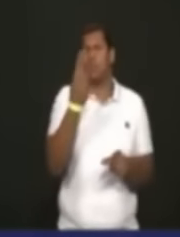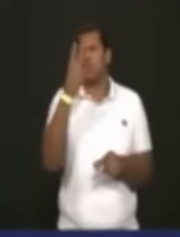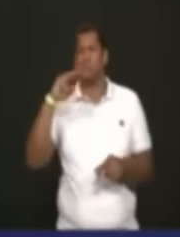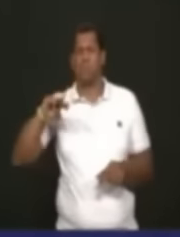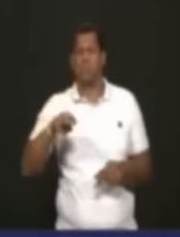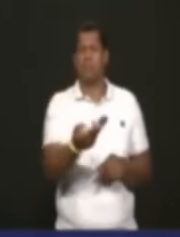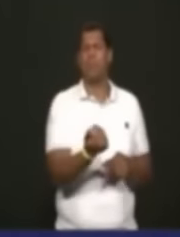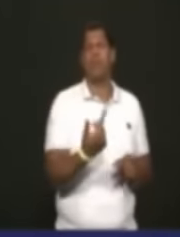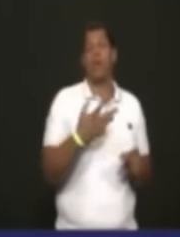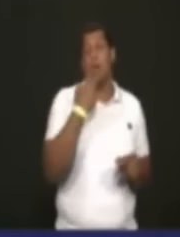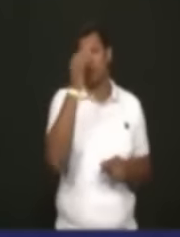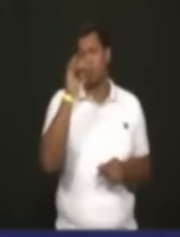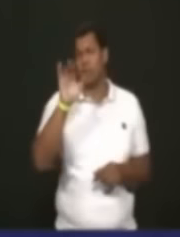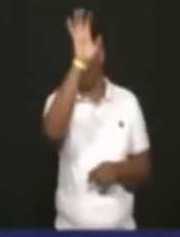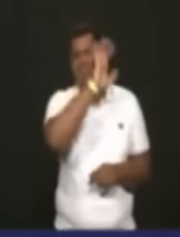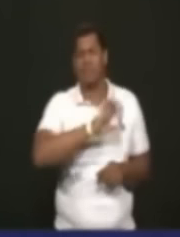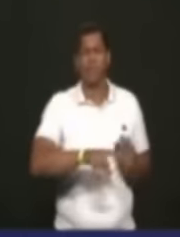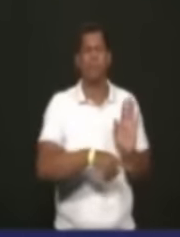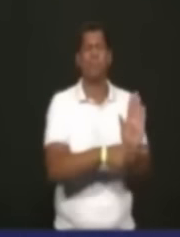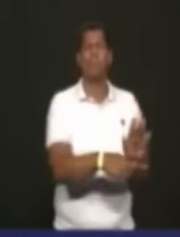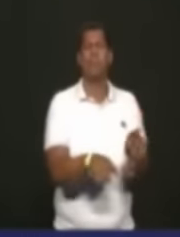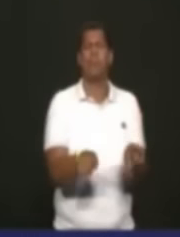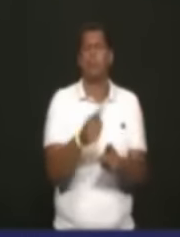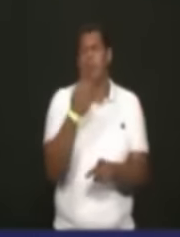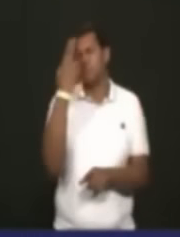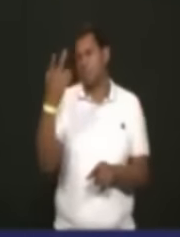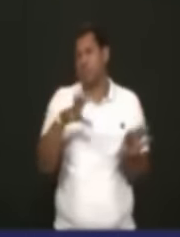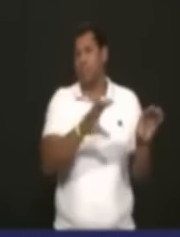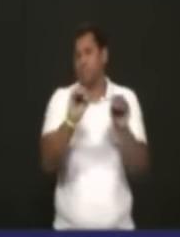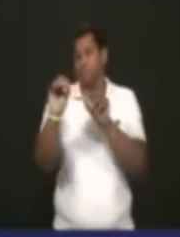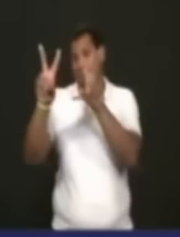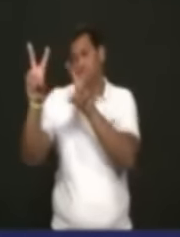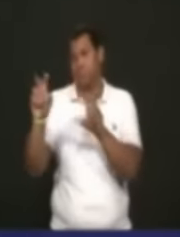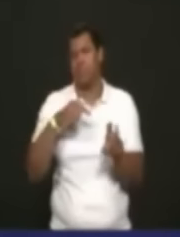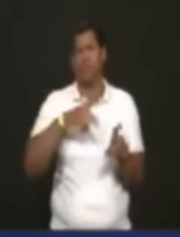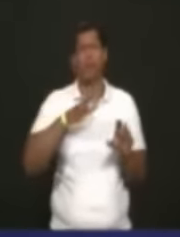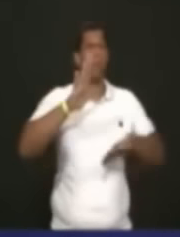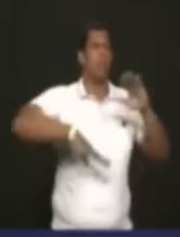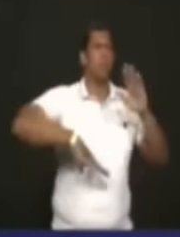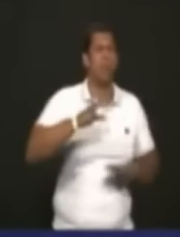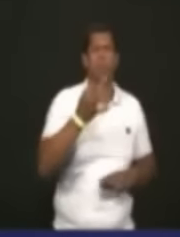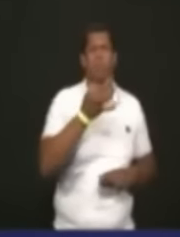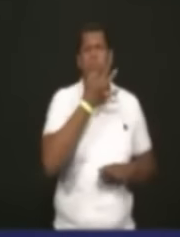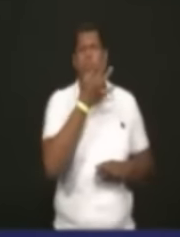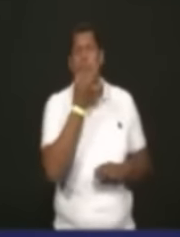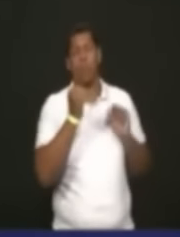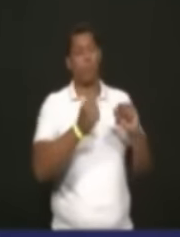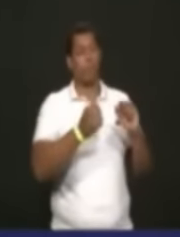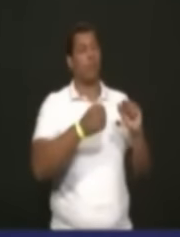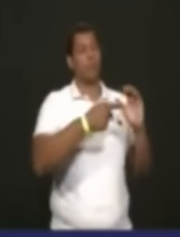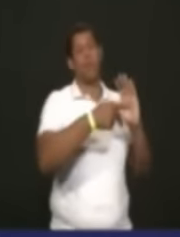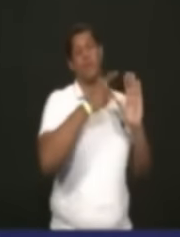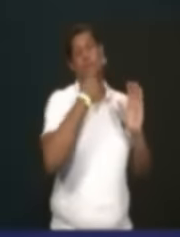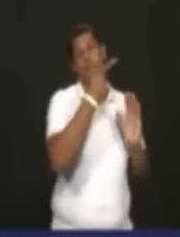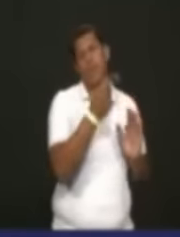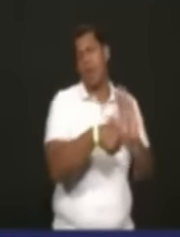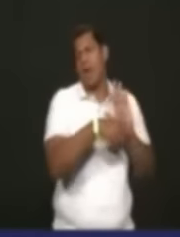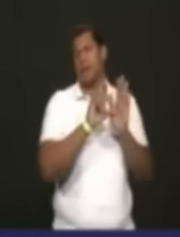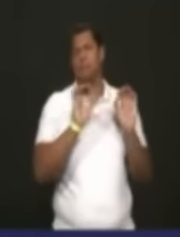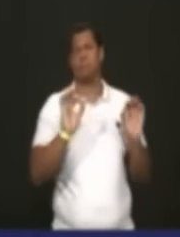cuida. Mas é algo que você está colocando, qualquer questão que você traga, poderia ter me falado antes disso, se tem alguma dúvida, para a gente